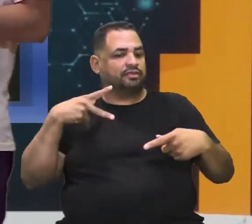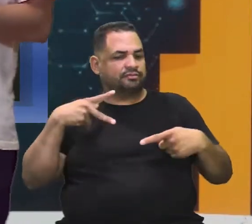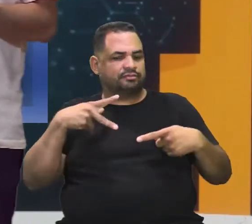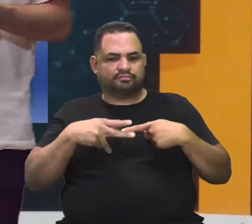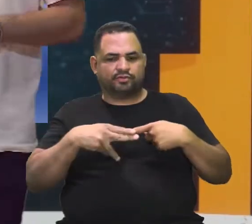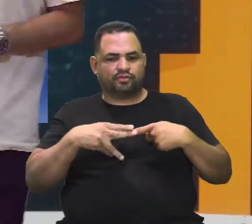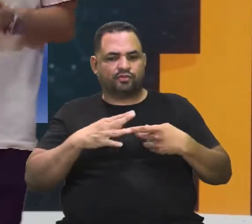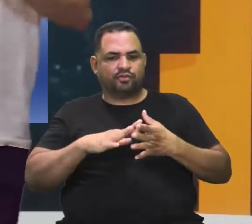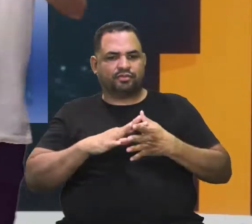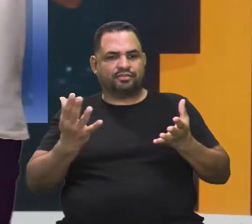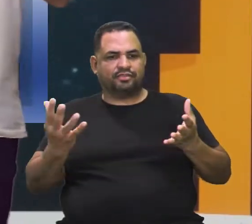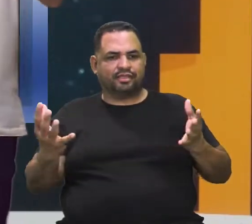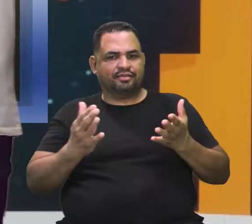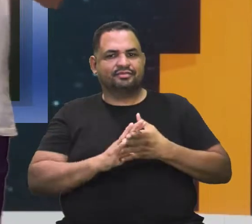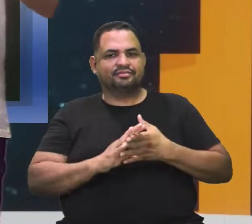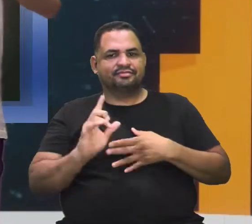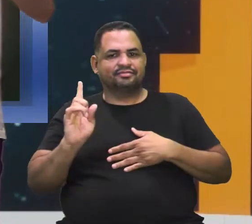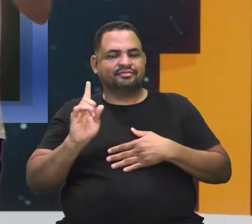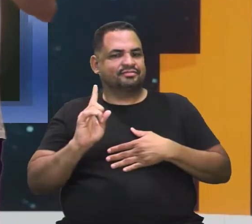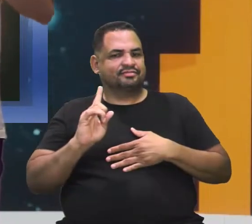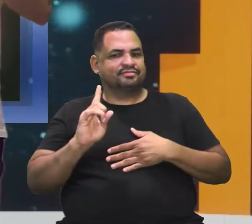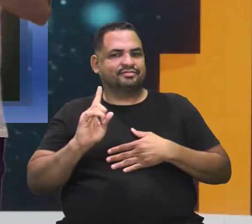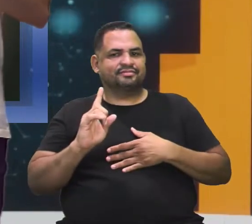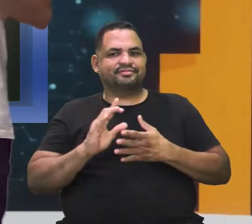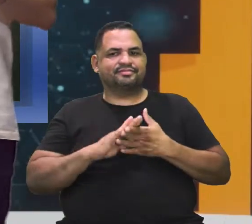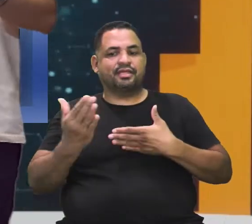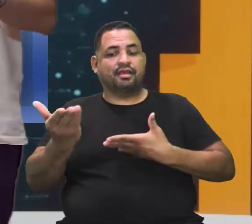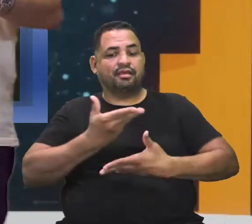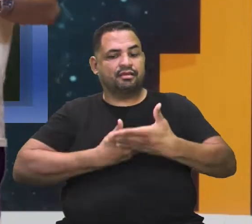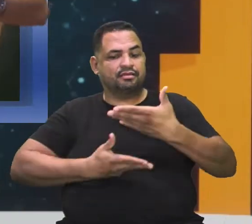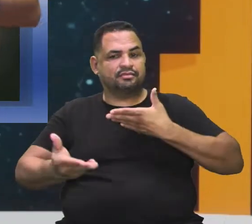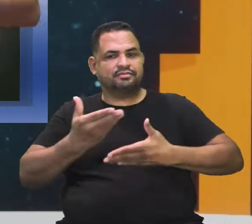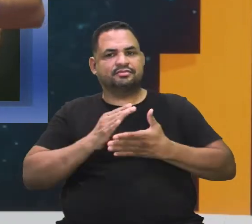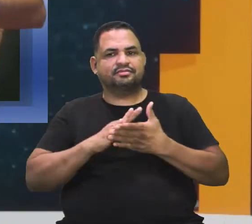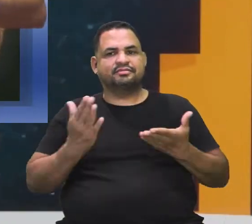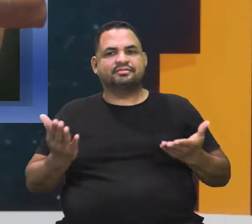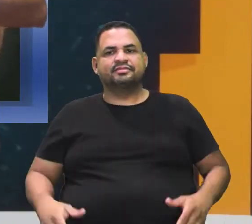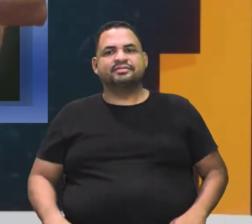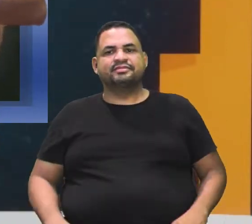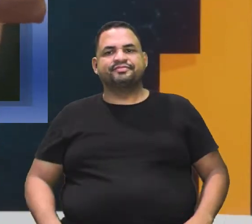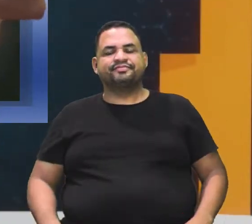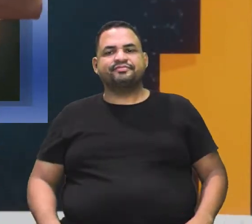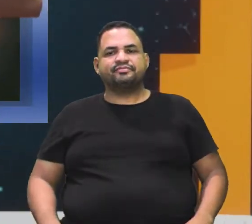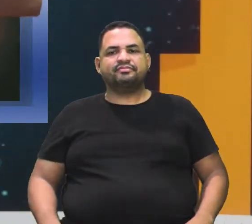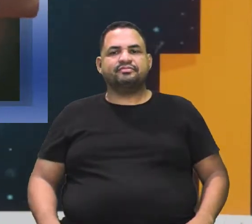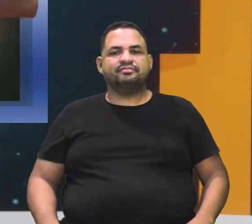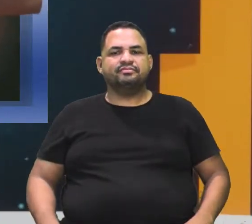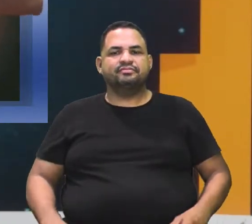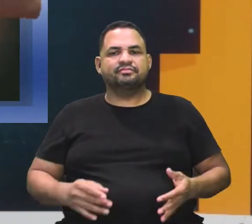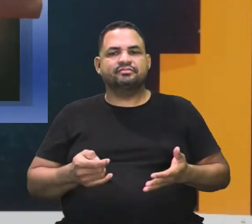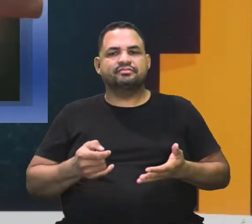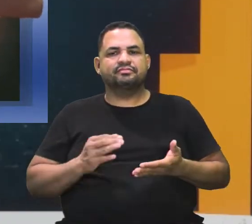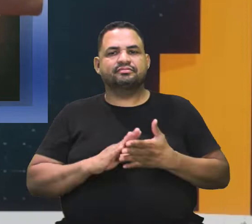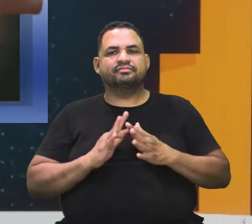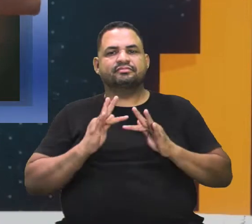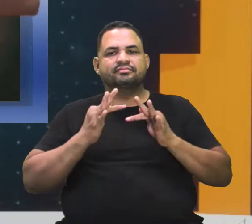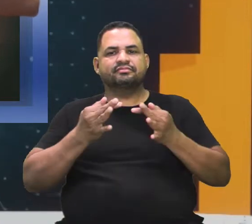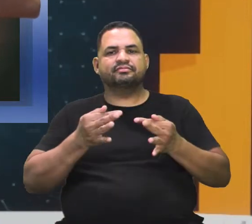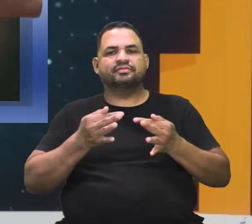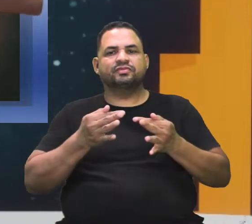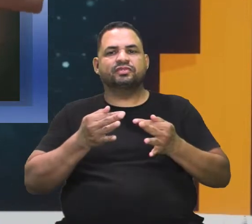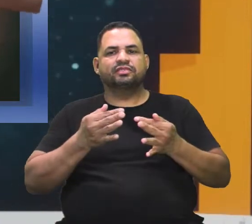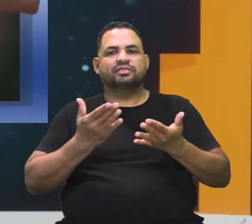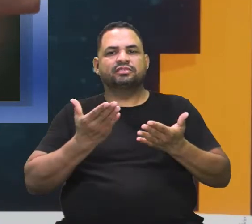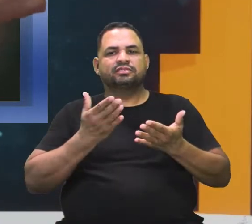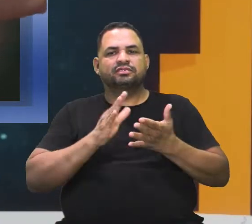cordão umbilical. Não, o terceiro ano tá não. Até porque vamos terminar agora, beirando o mês de